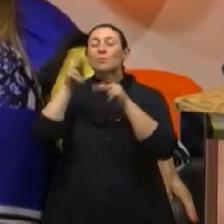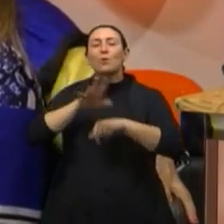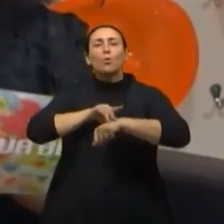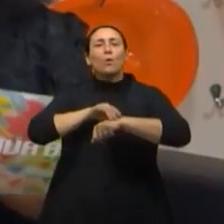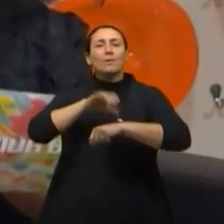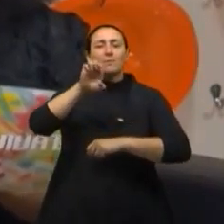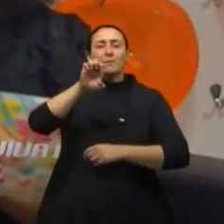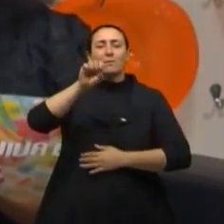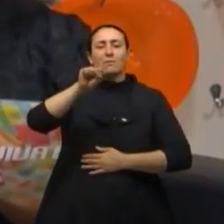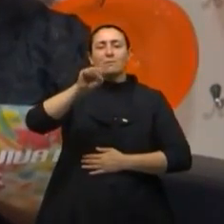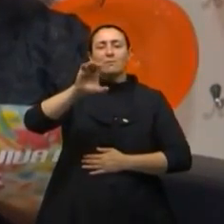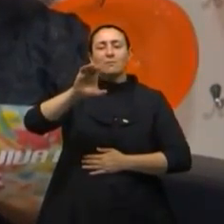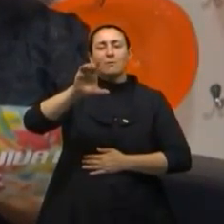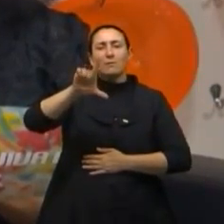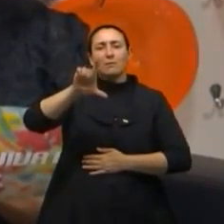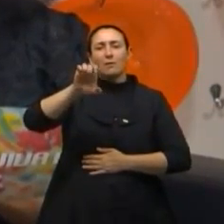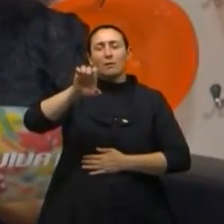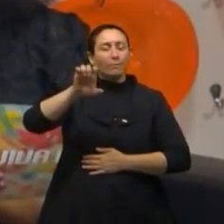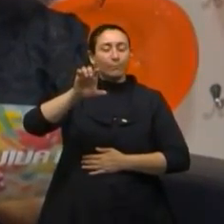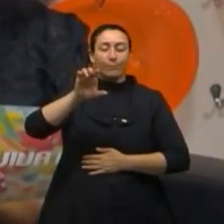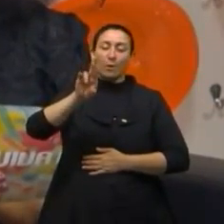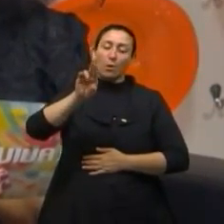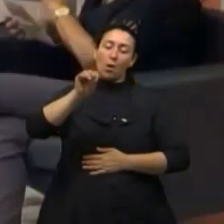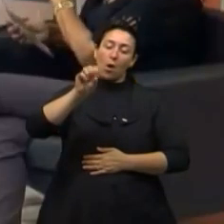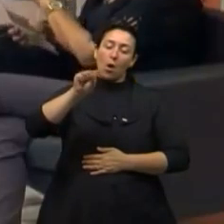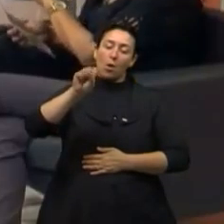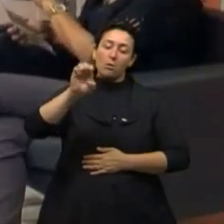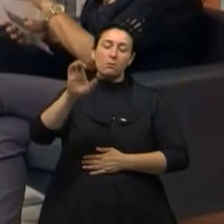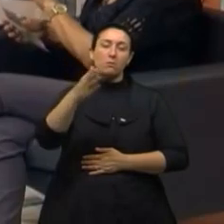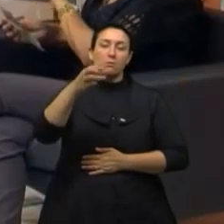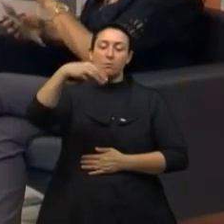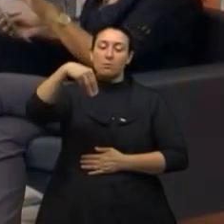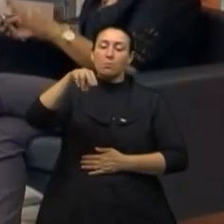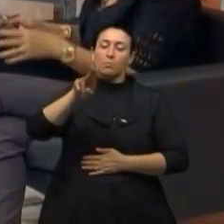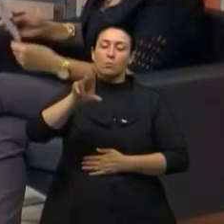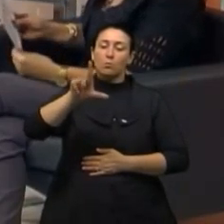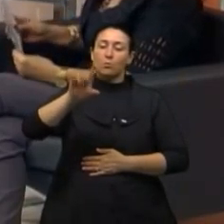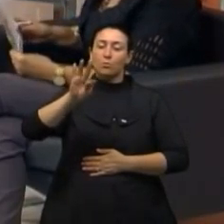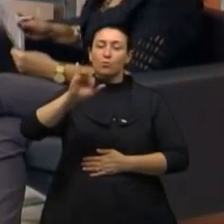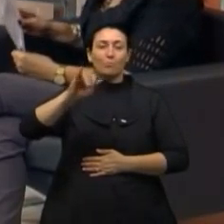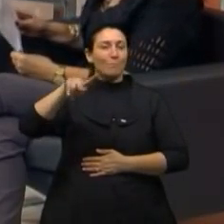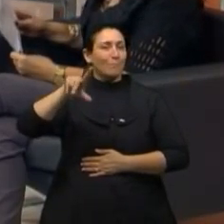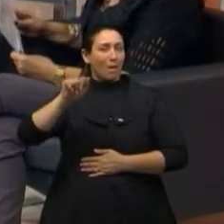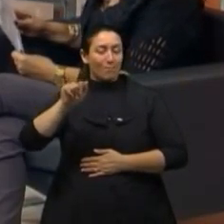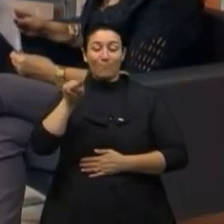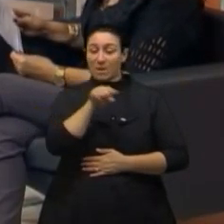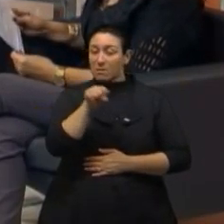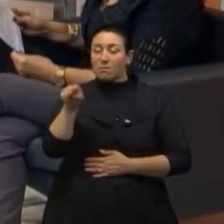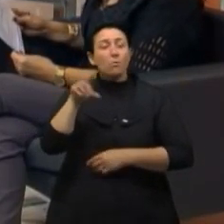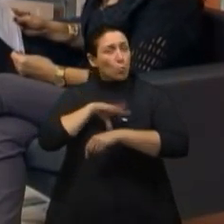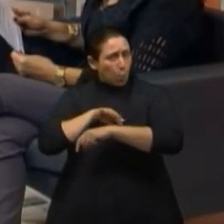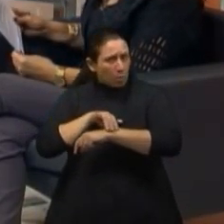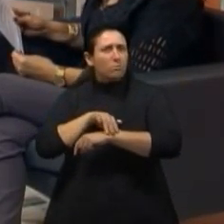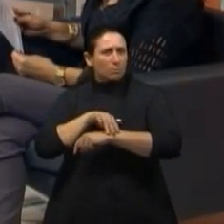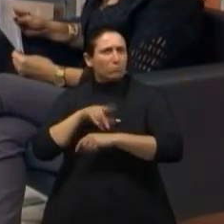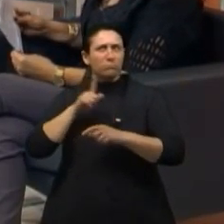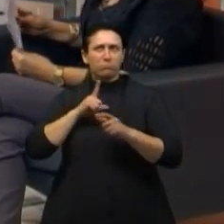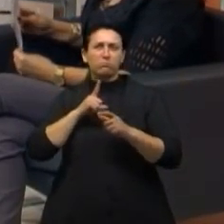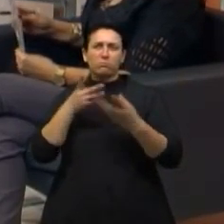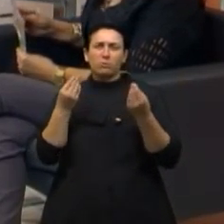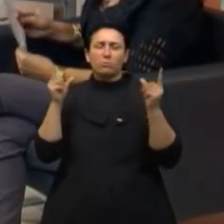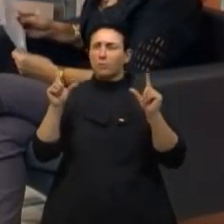e associada com outras vitaminas não é a específico a vitamina D claro que tu vai no dia a dia na